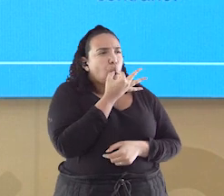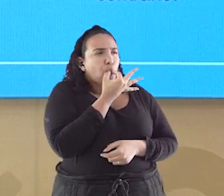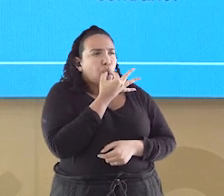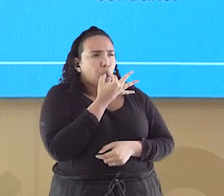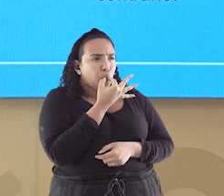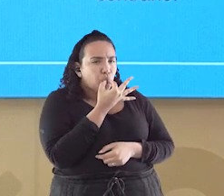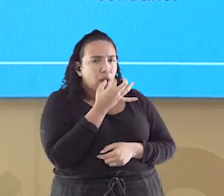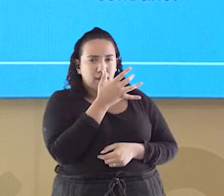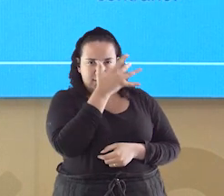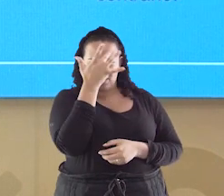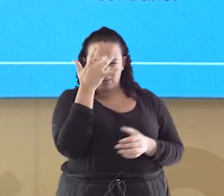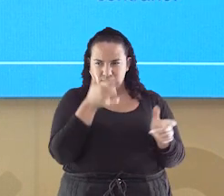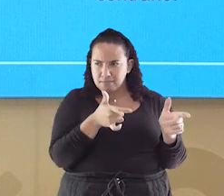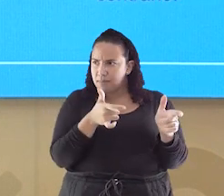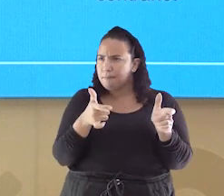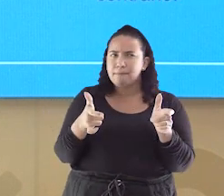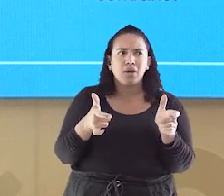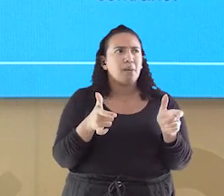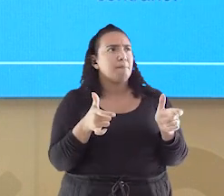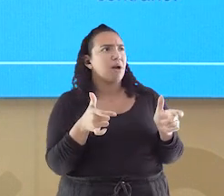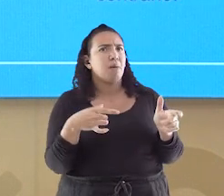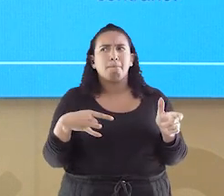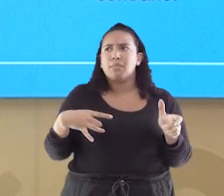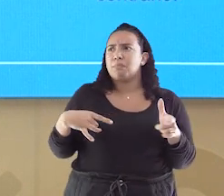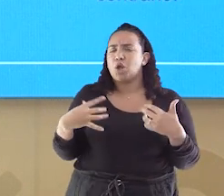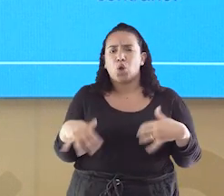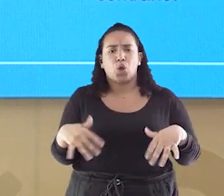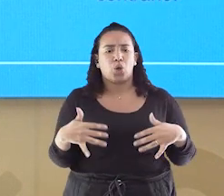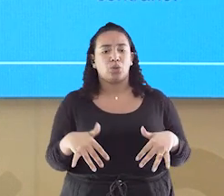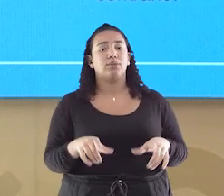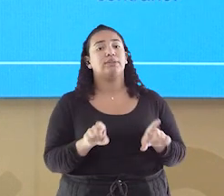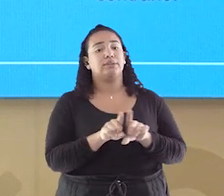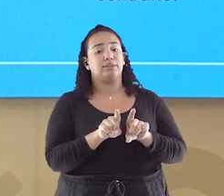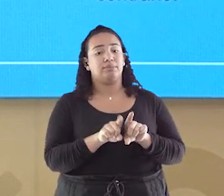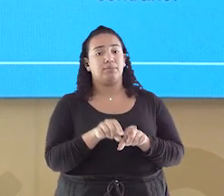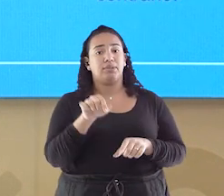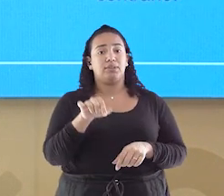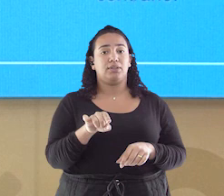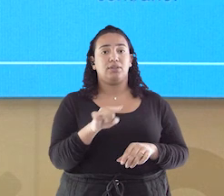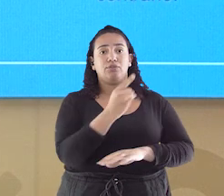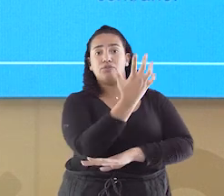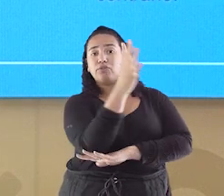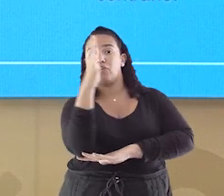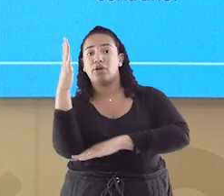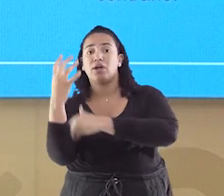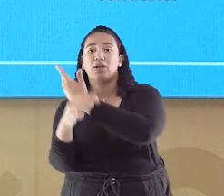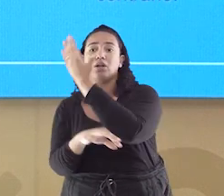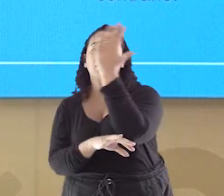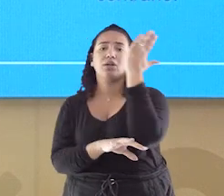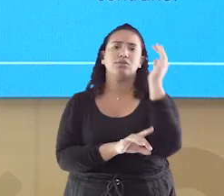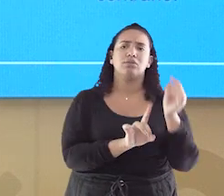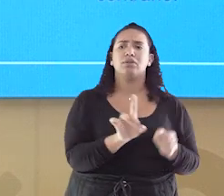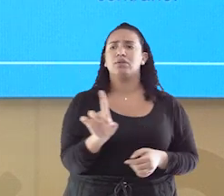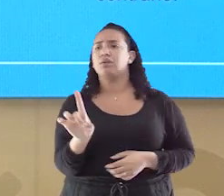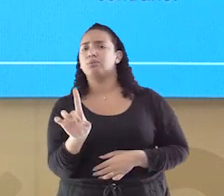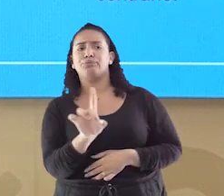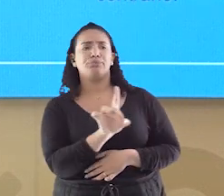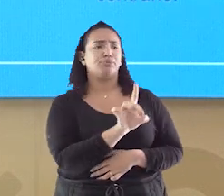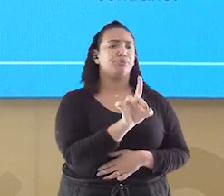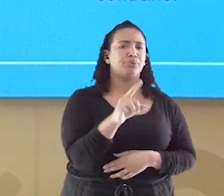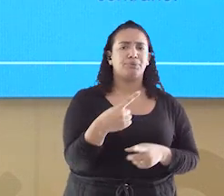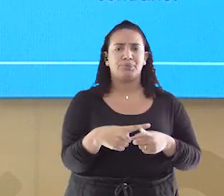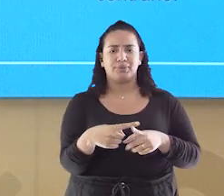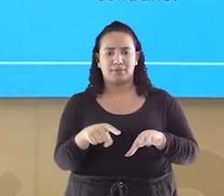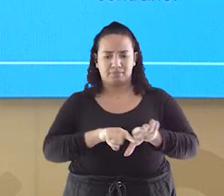alto para desorientar os caçadores e também faz com que eles se percam com as pegadas deixadas pelos pés que